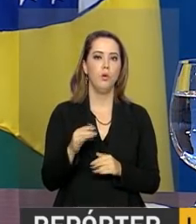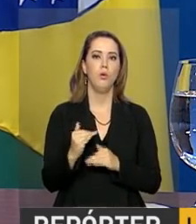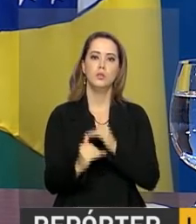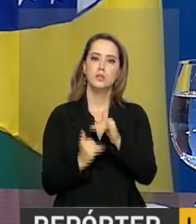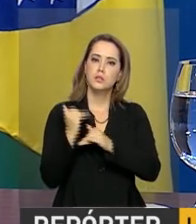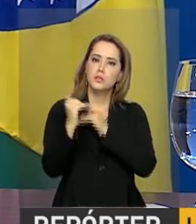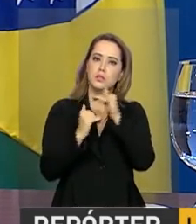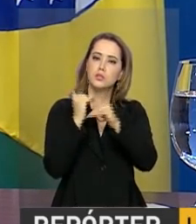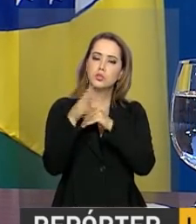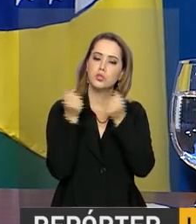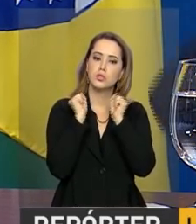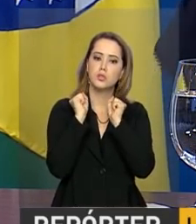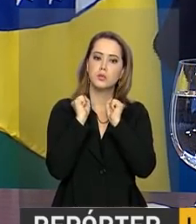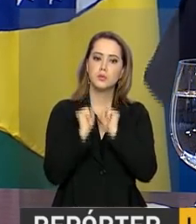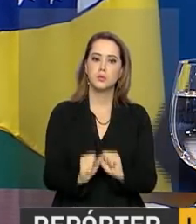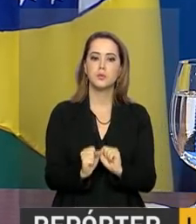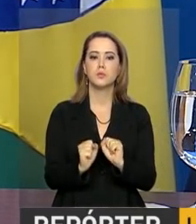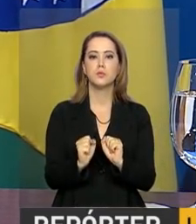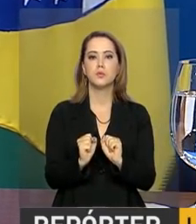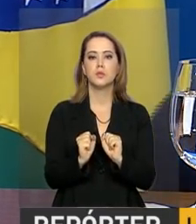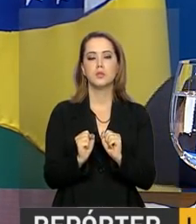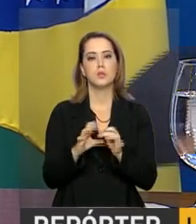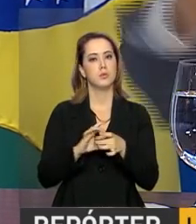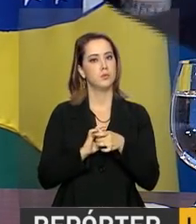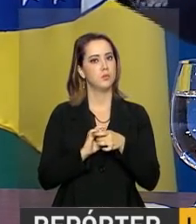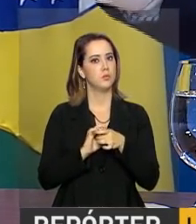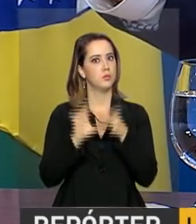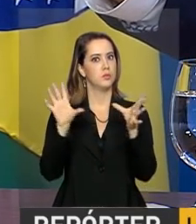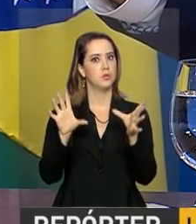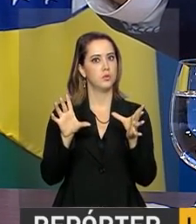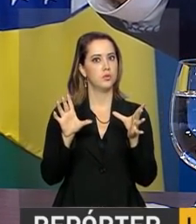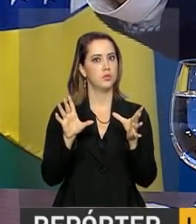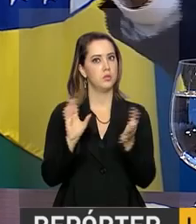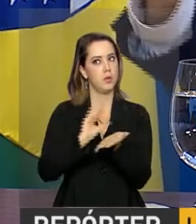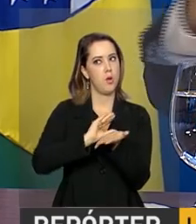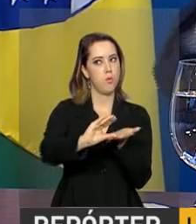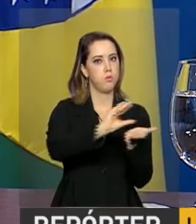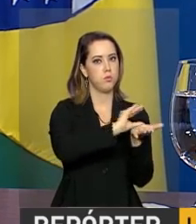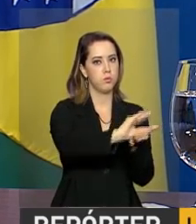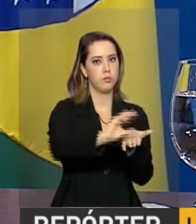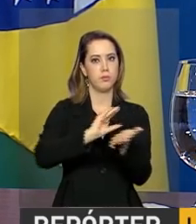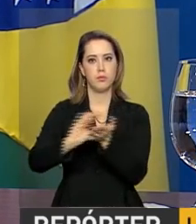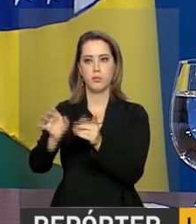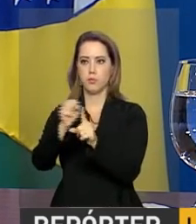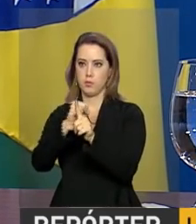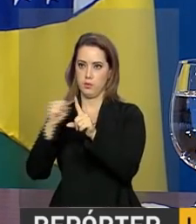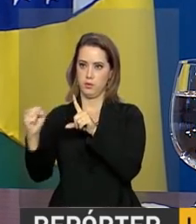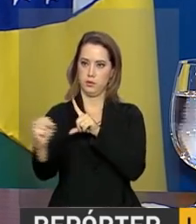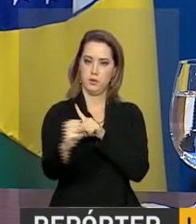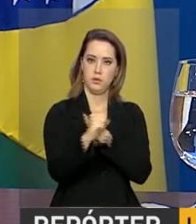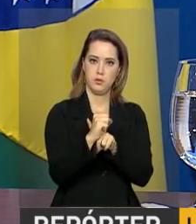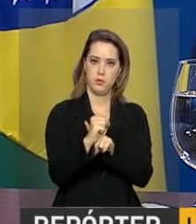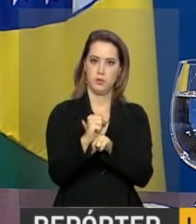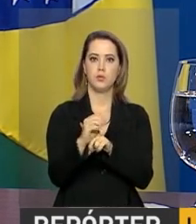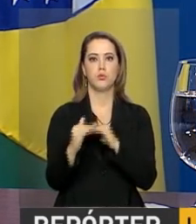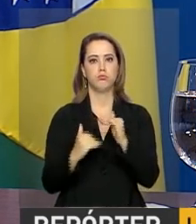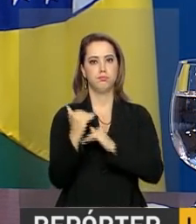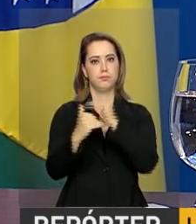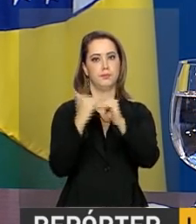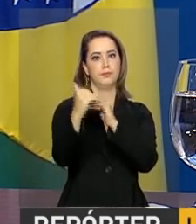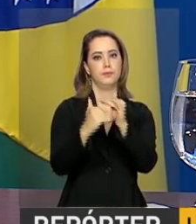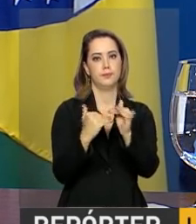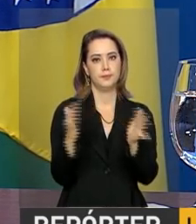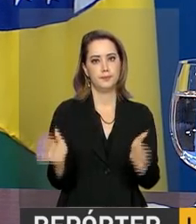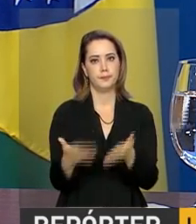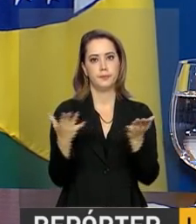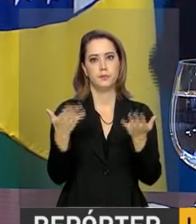gere possibilidade de fato de liberar de um lado mais recursos paraa sociedade investir, consumir e crescer